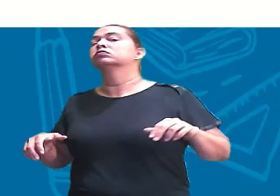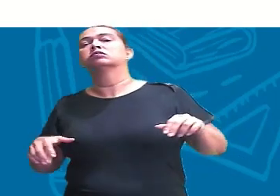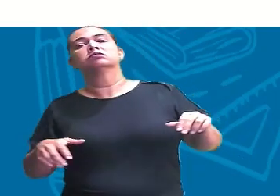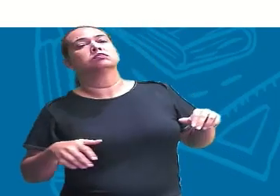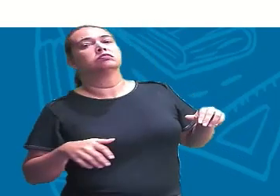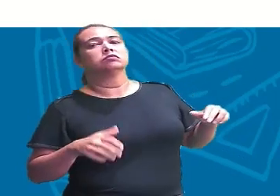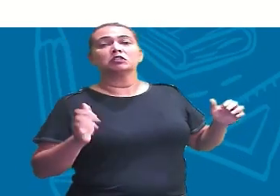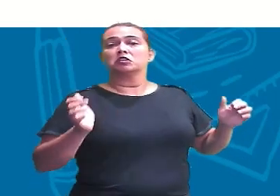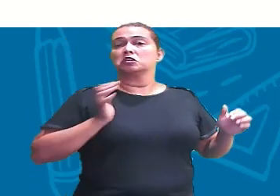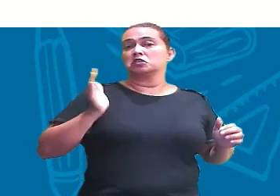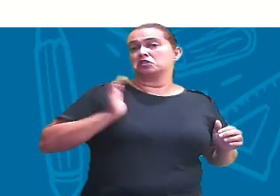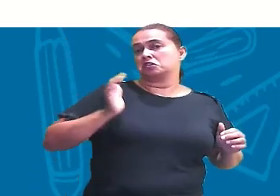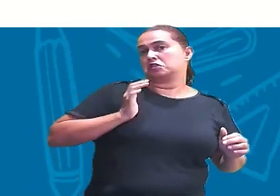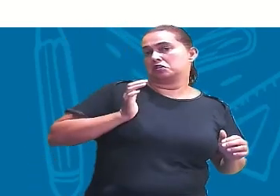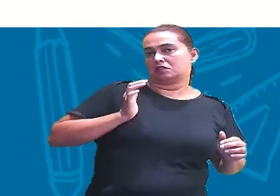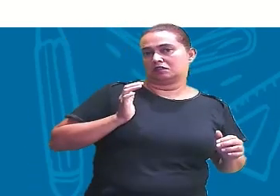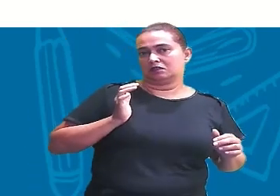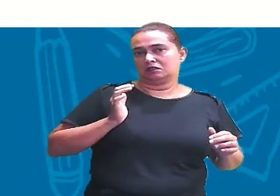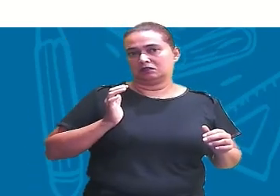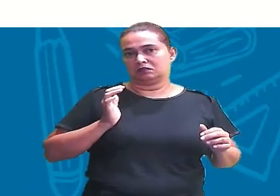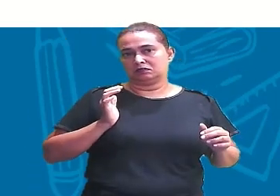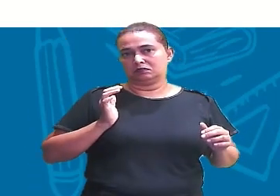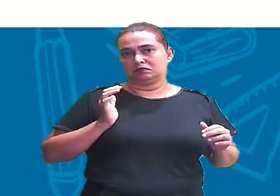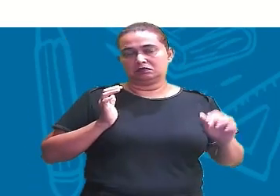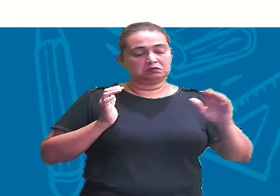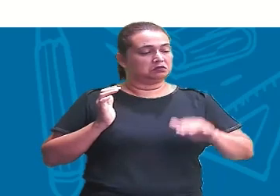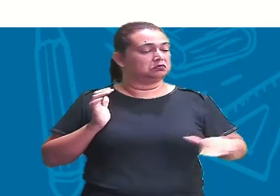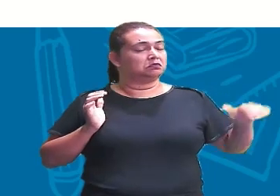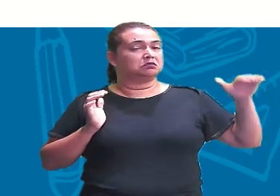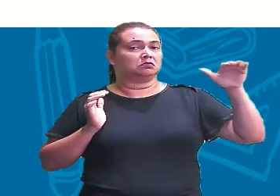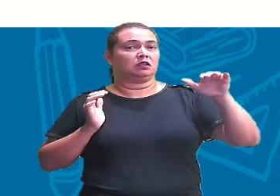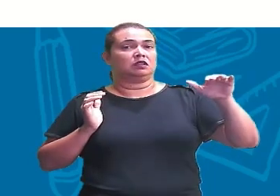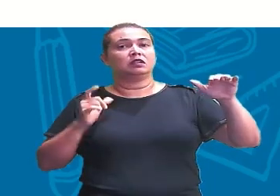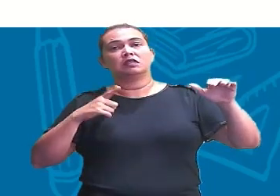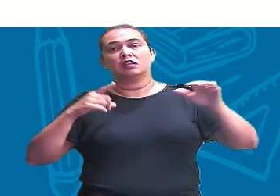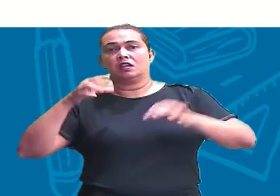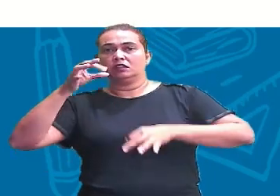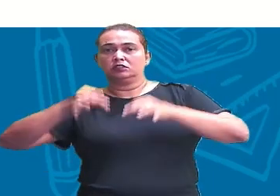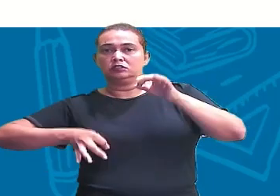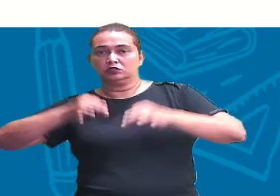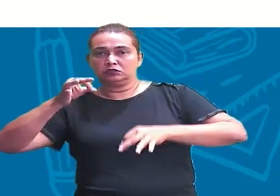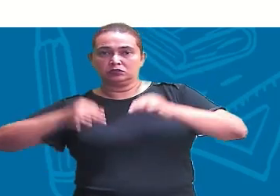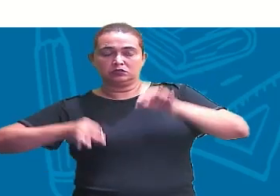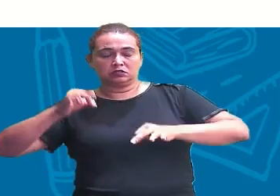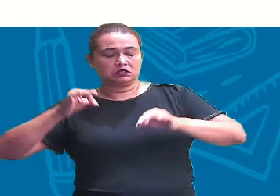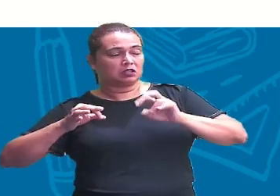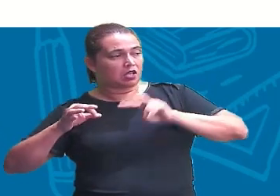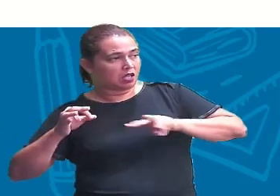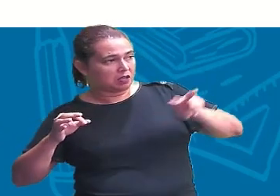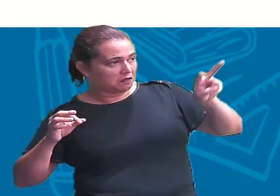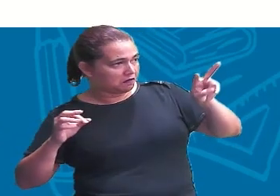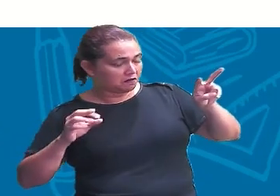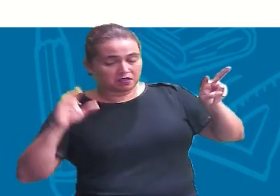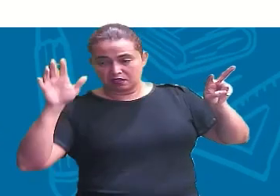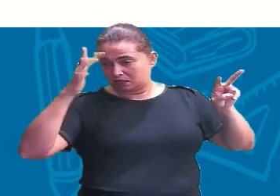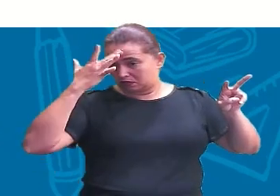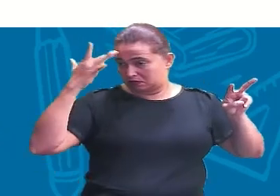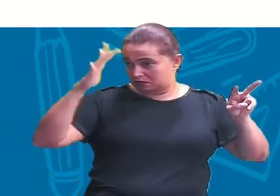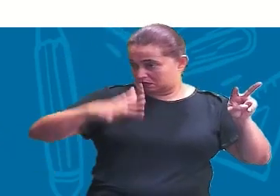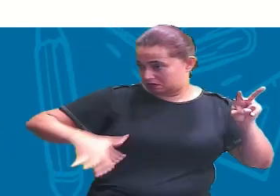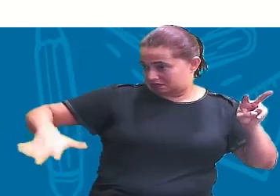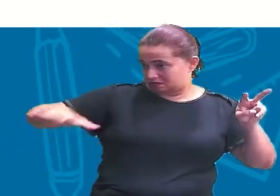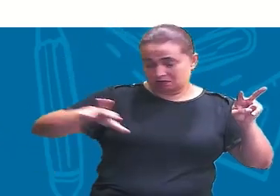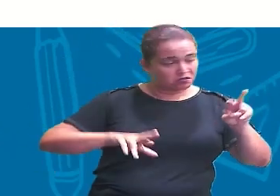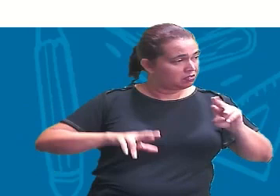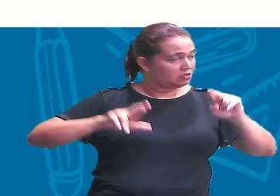sociedade. Eles eram tratados, até pela justiça da época, de forma diferente. Tá? Então, eles